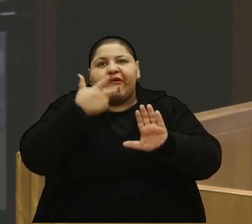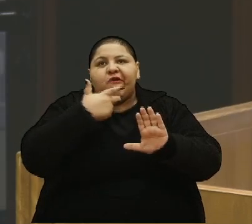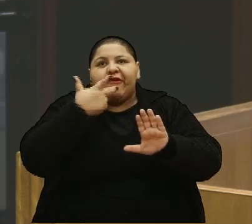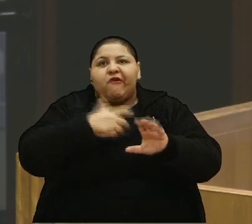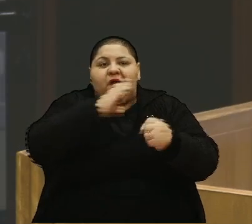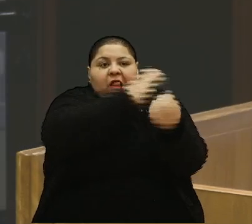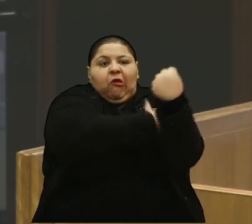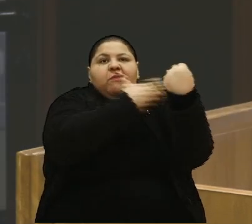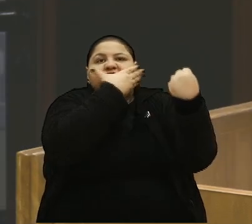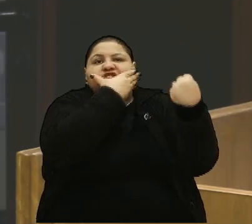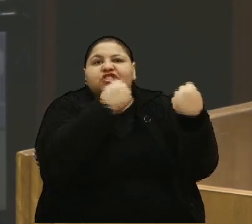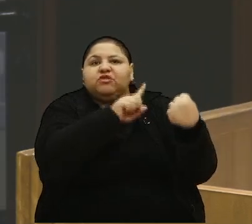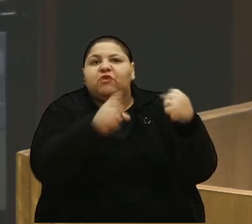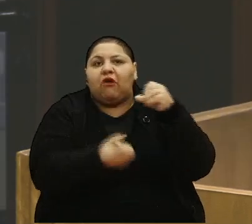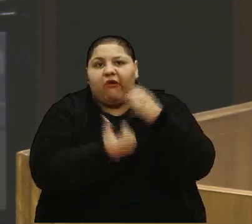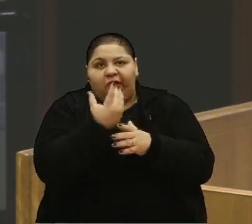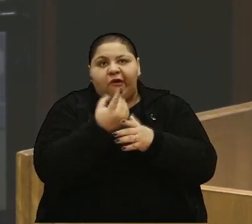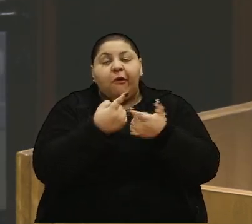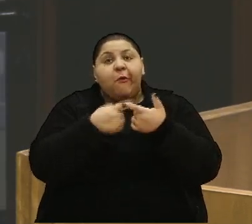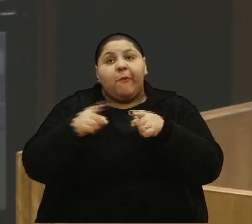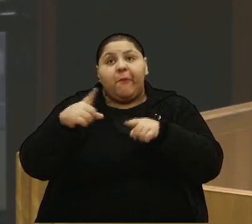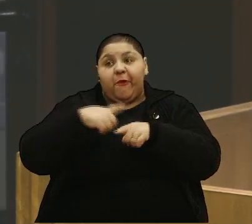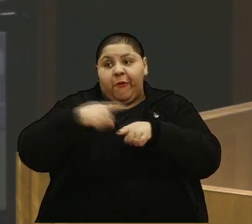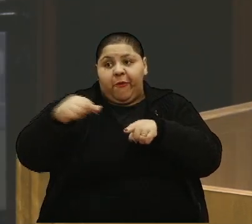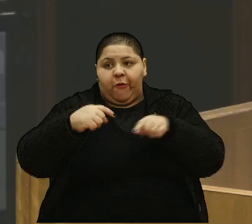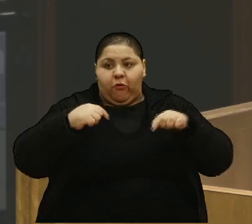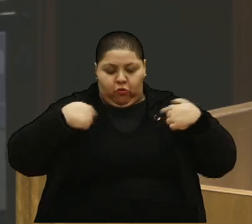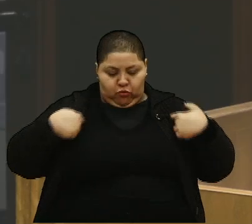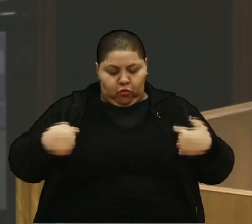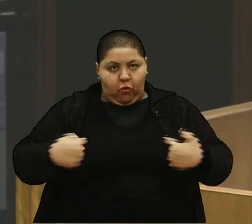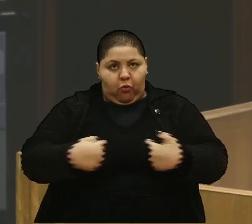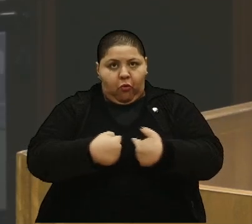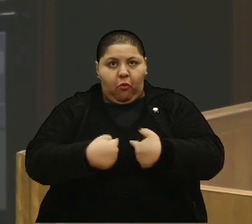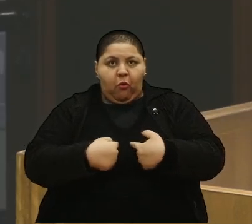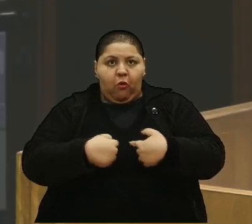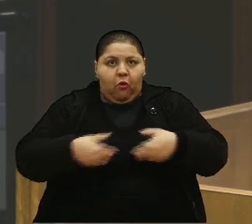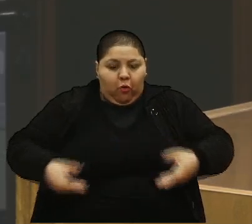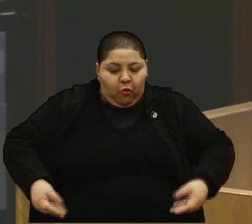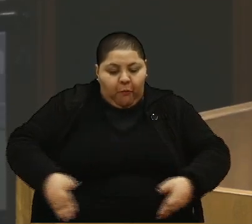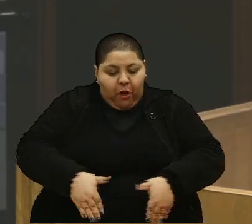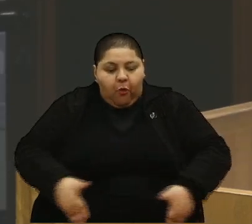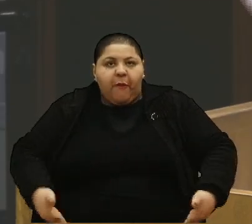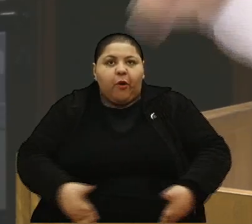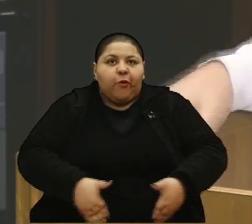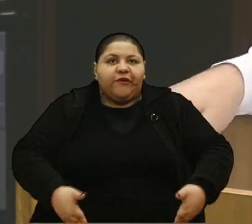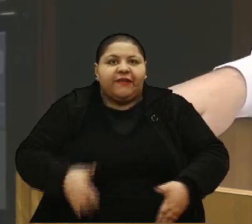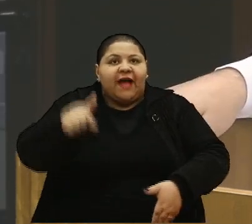machismo não existe. Mas se ela sair com decote ou com vestido curto, aqui,